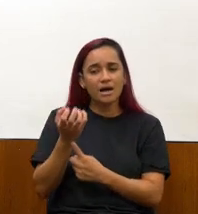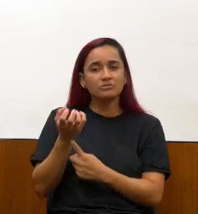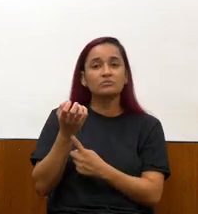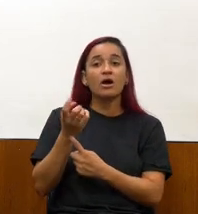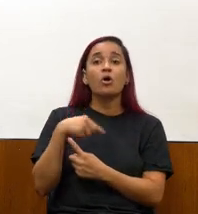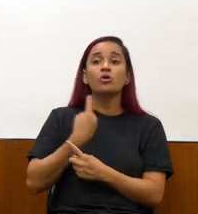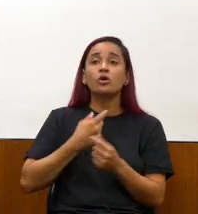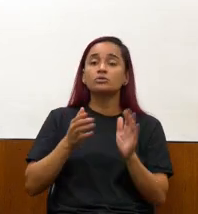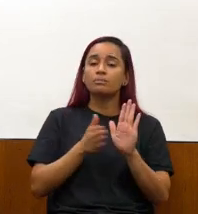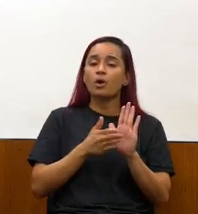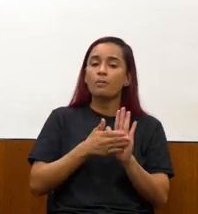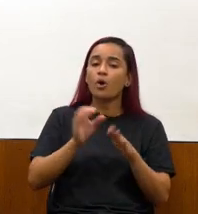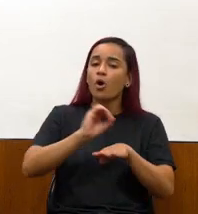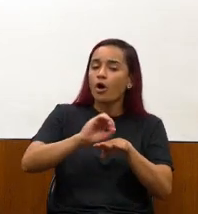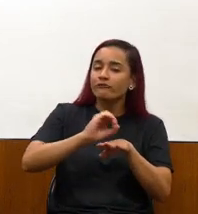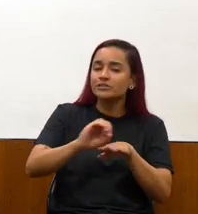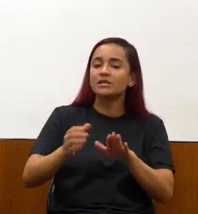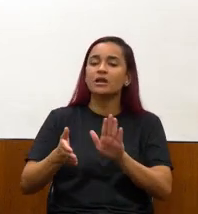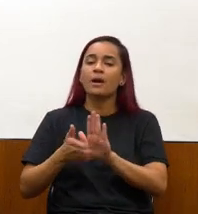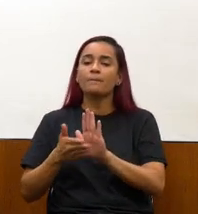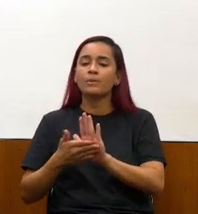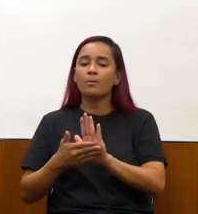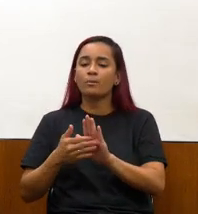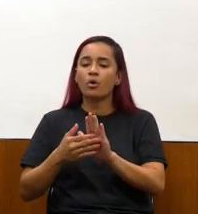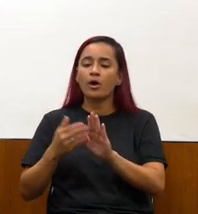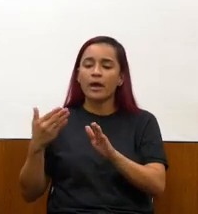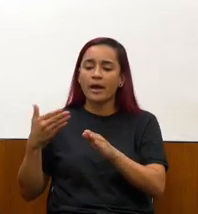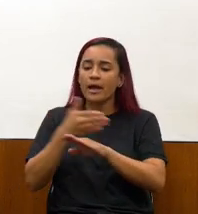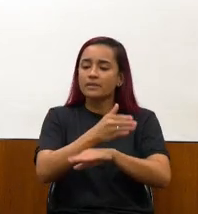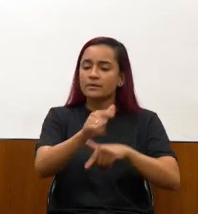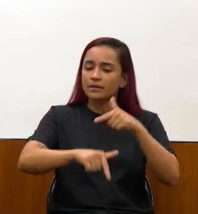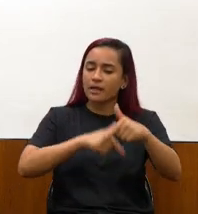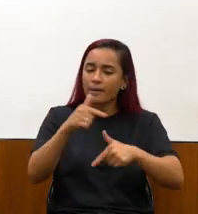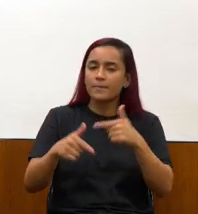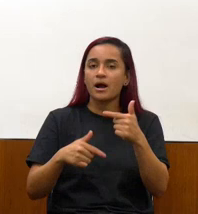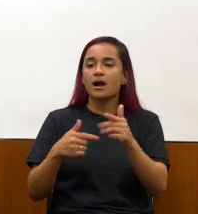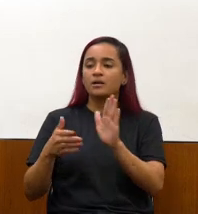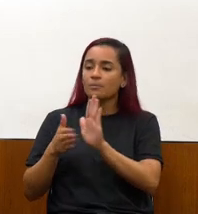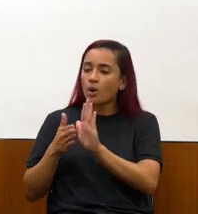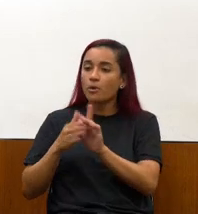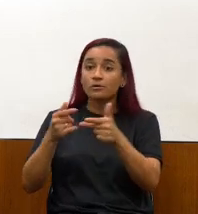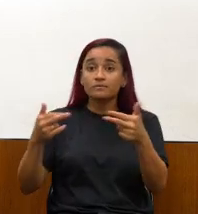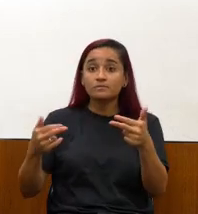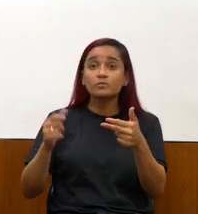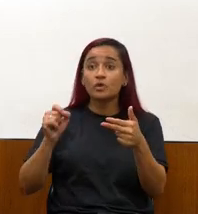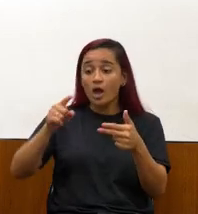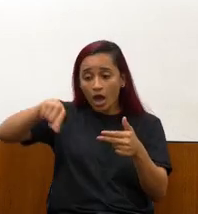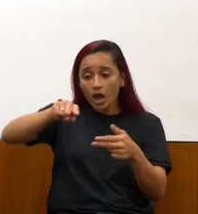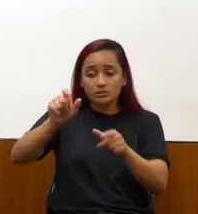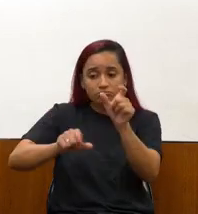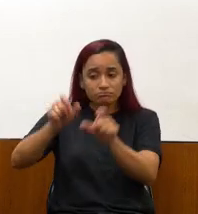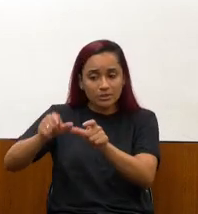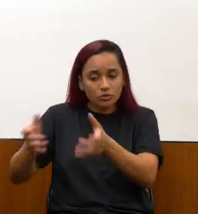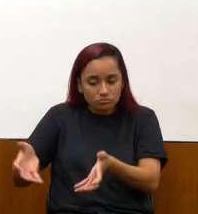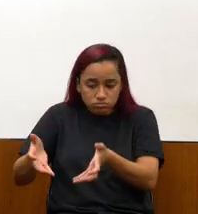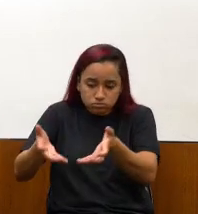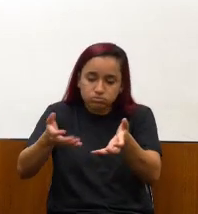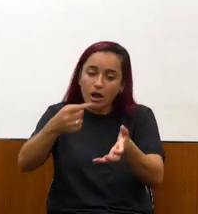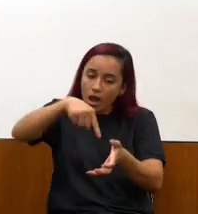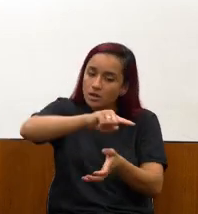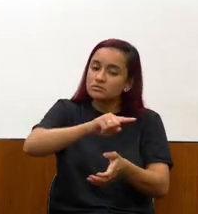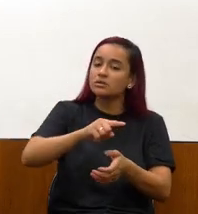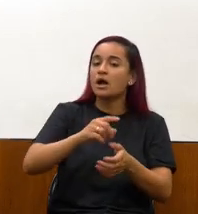informática, quando a gente propõe inclusão no mercado de trabalho, a gente está preparando justamente essas pessoas para ser recebidas no mundo que